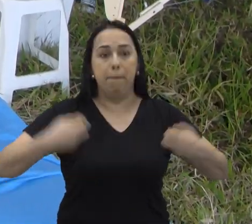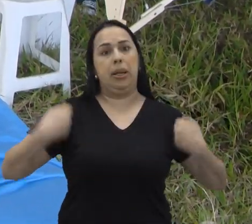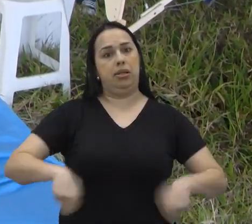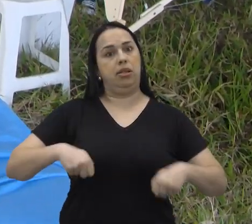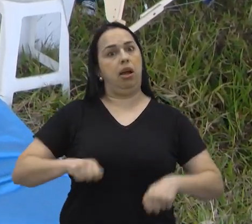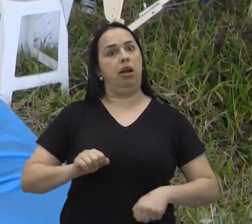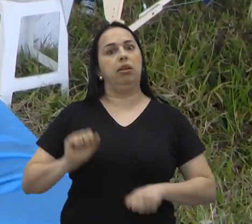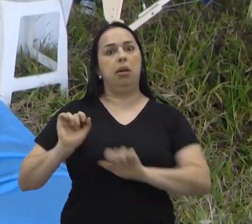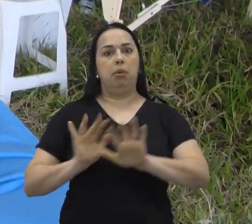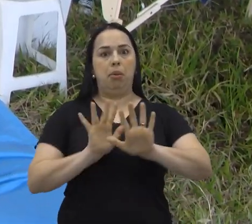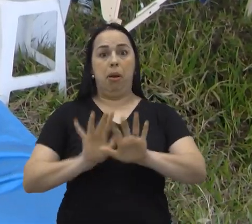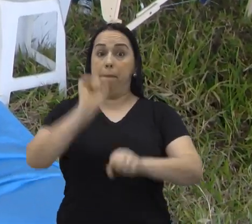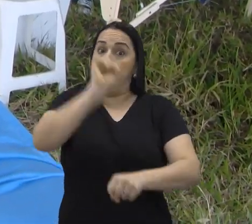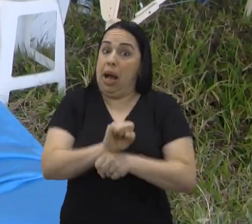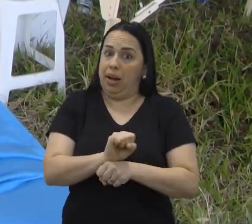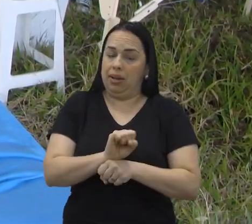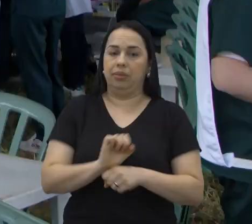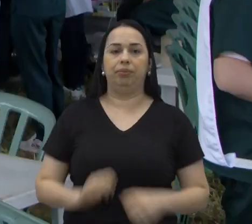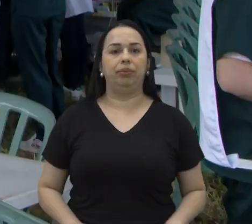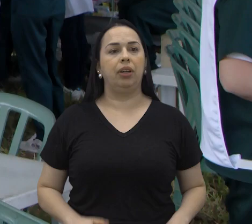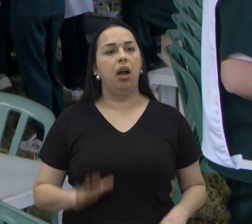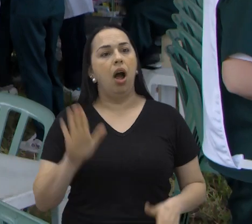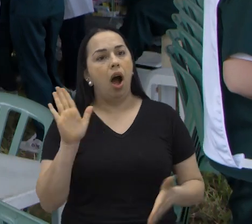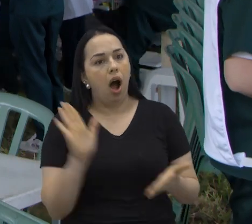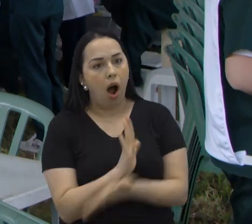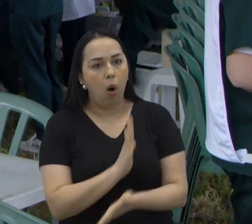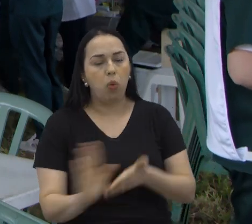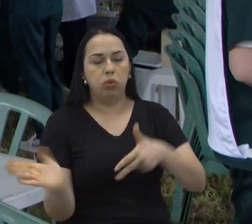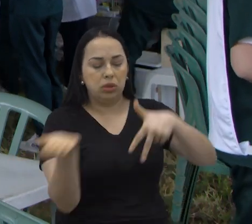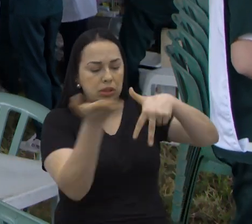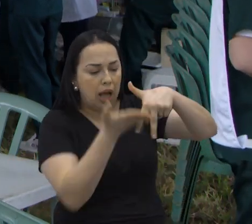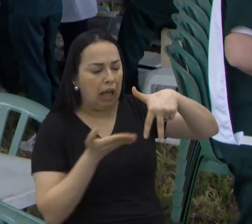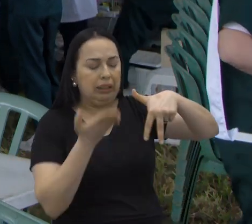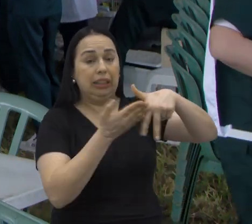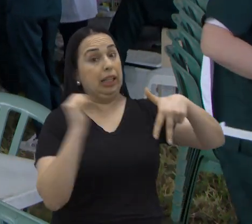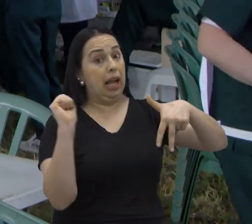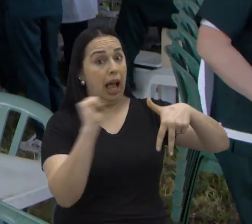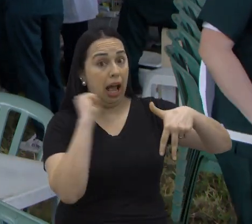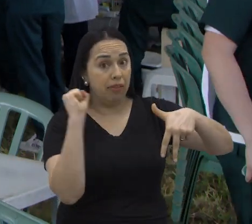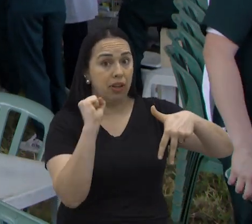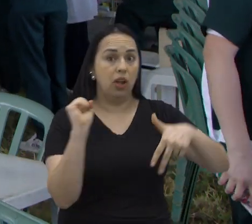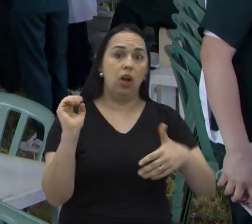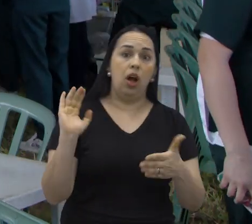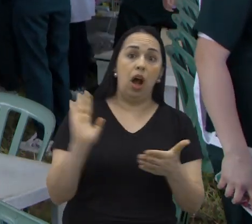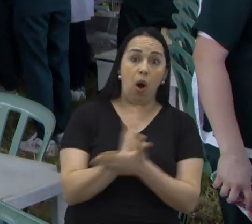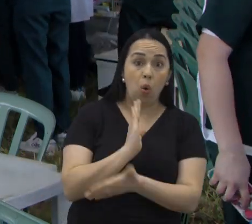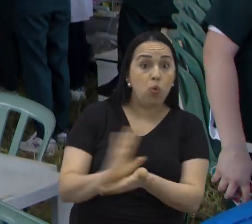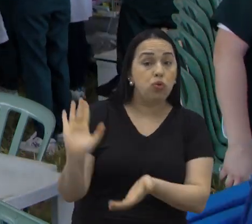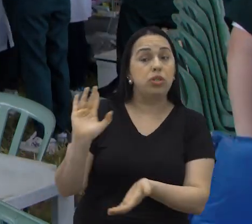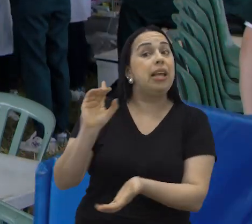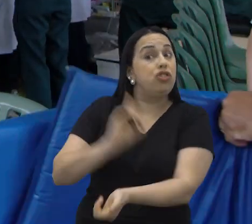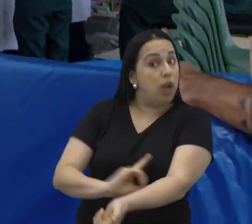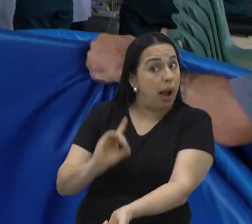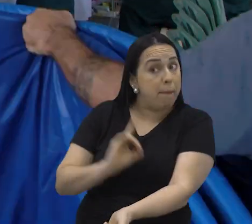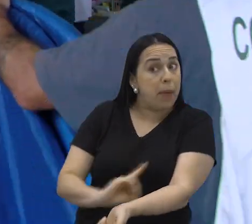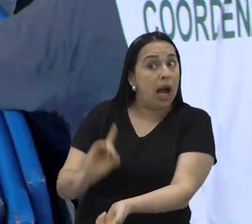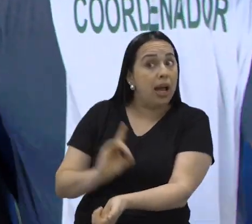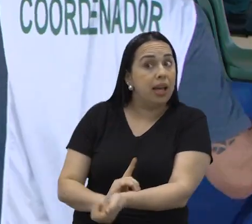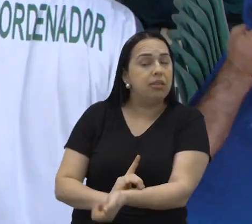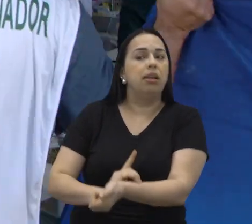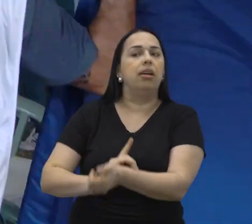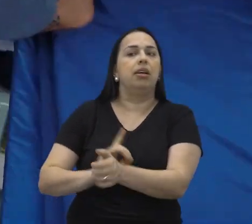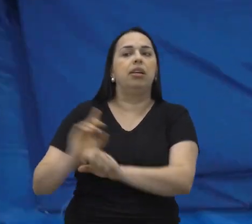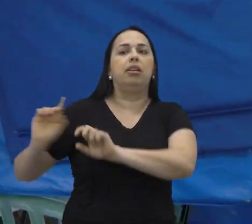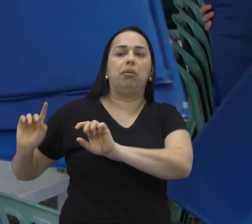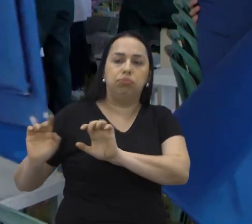parar de caminhar e aceitar ajuda. Muitos ficam com ferimentos, às vezes ferimentos mais graves. Tem pacientes com diabetes que